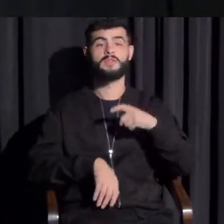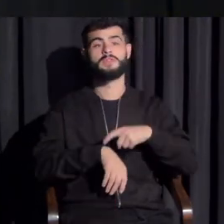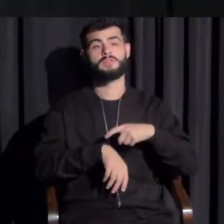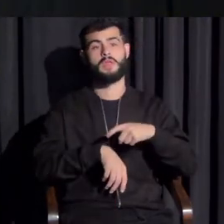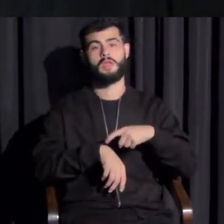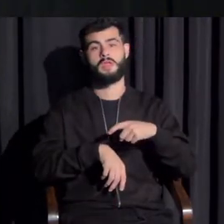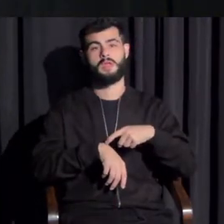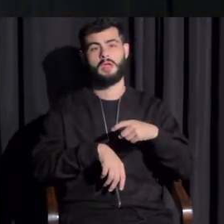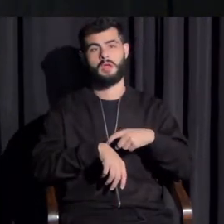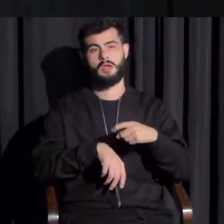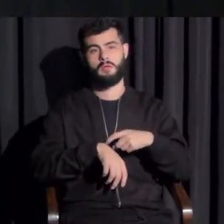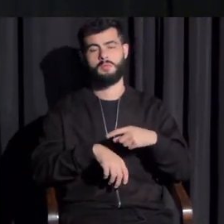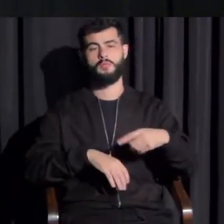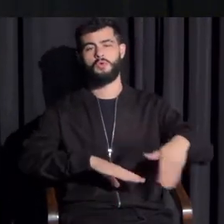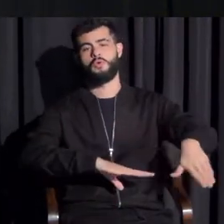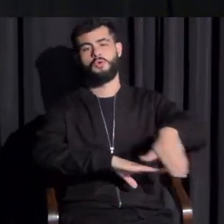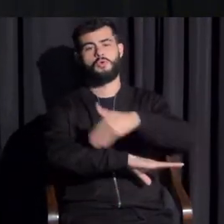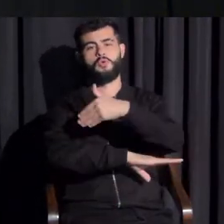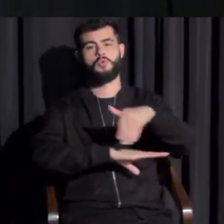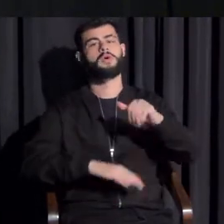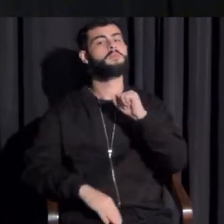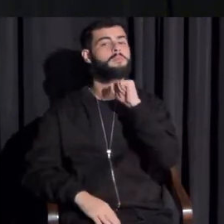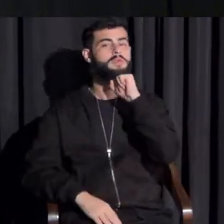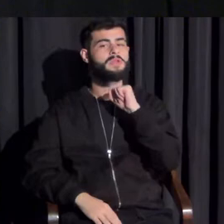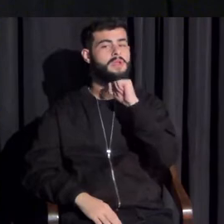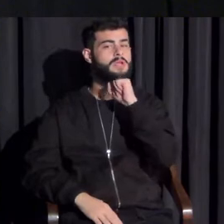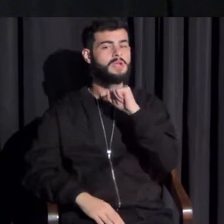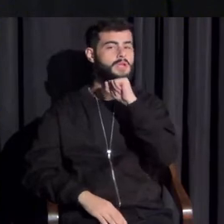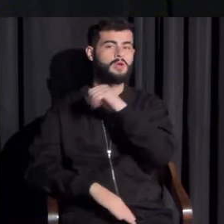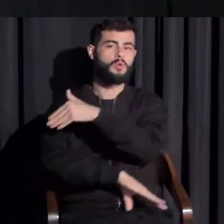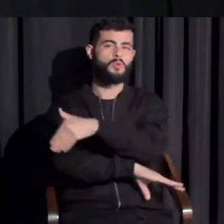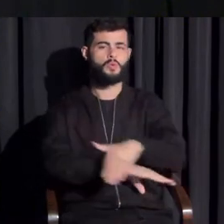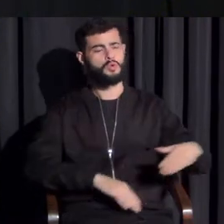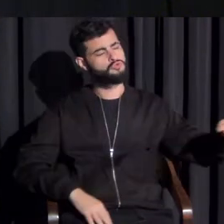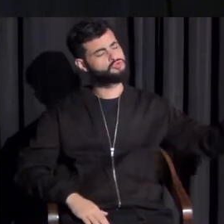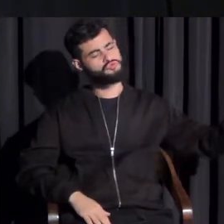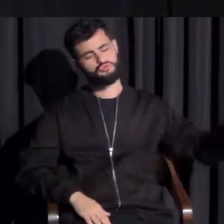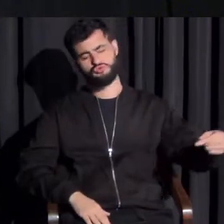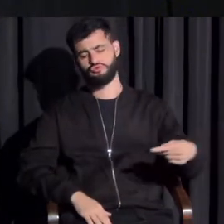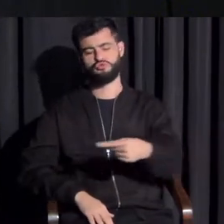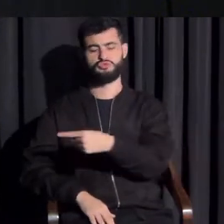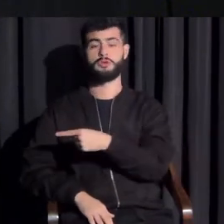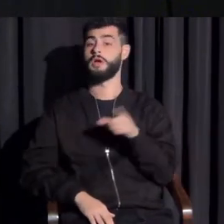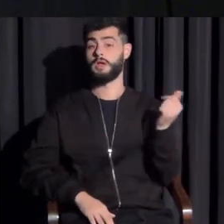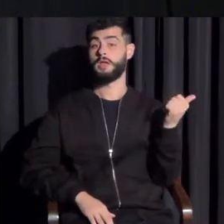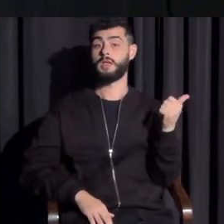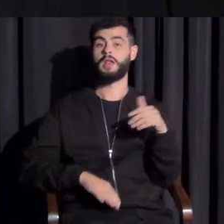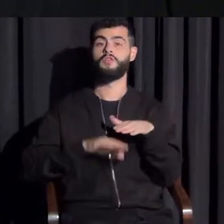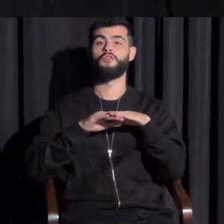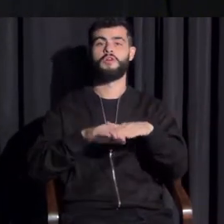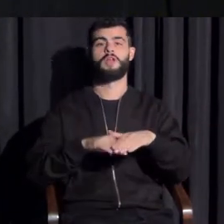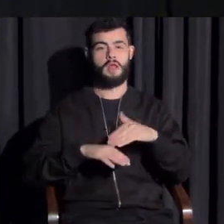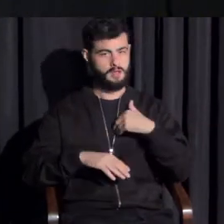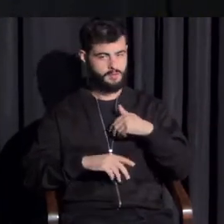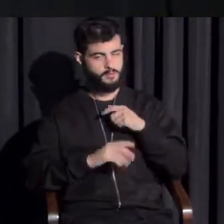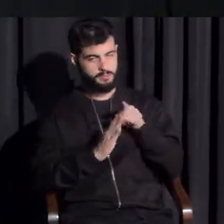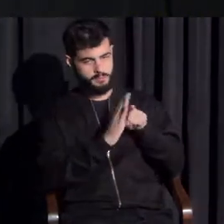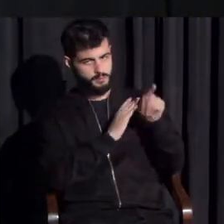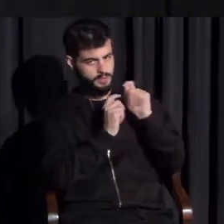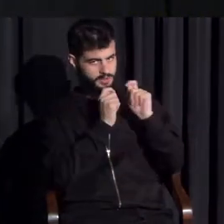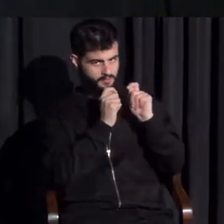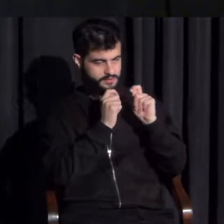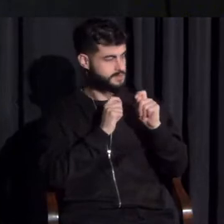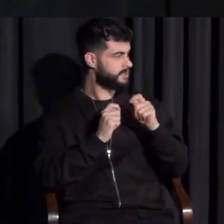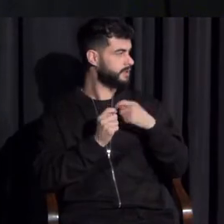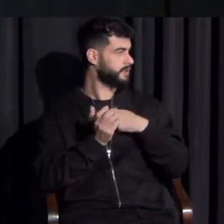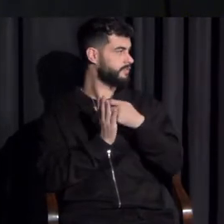Avenida Ipiranga, e a questão dela é, que é lindíssimo isso, Eu entrevistei acabei